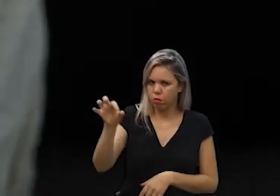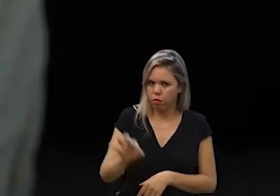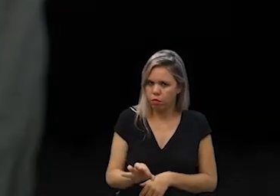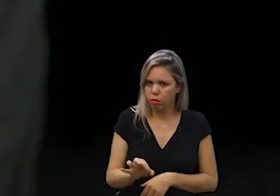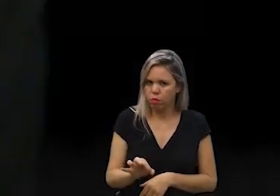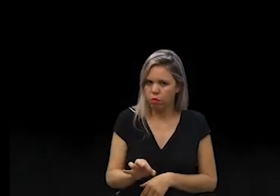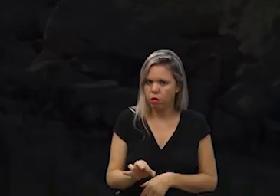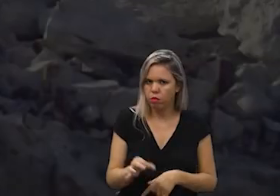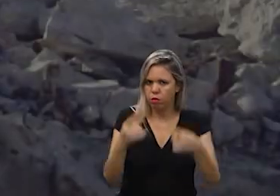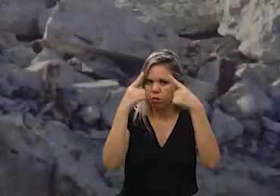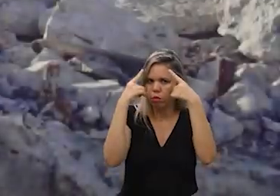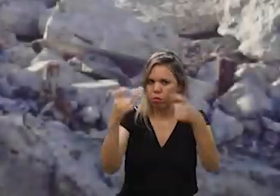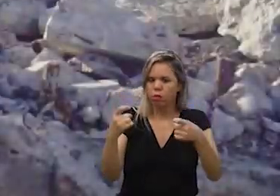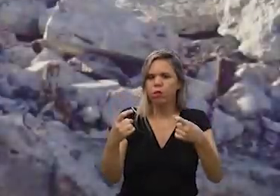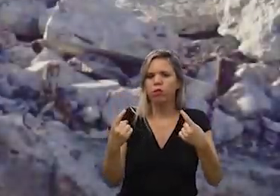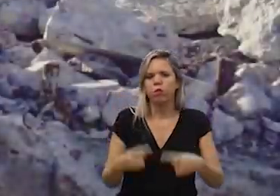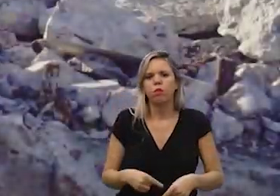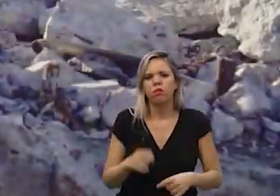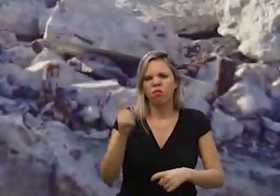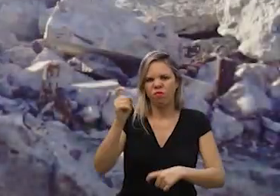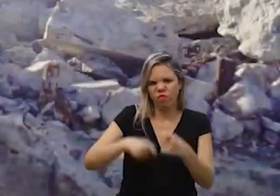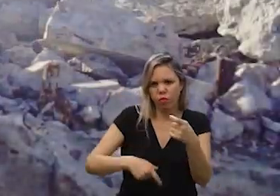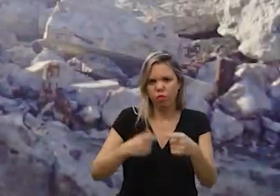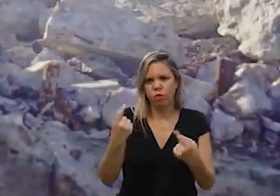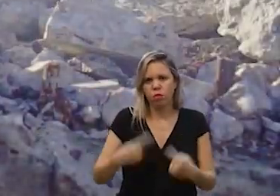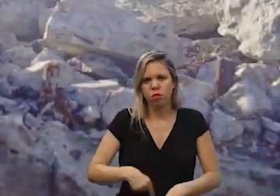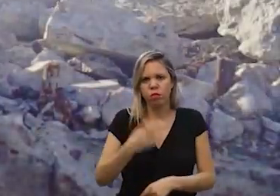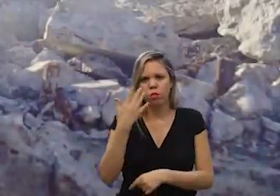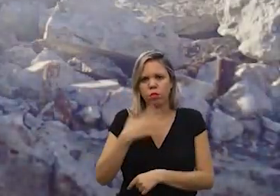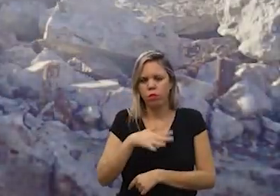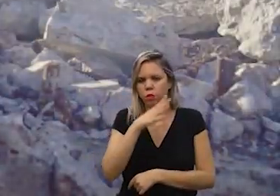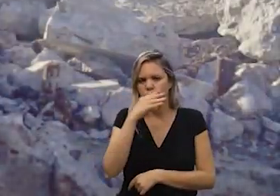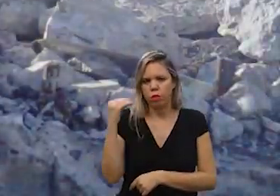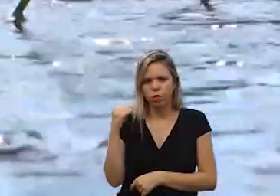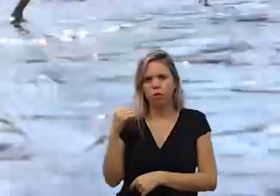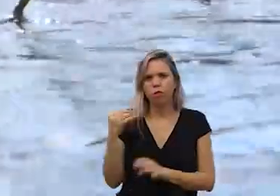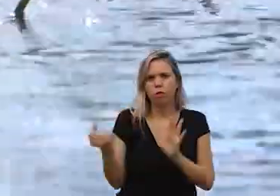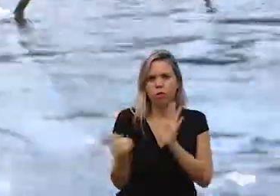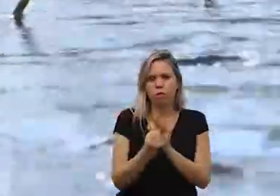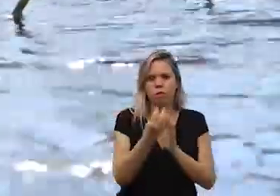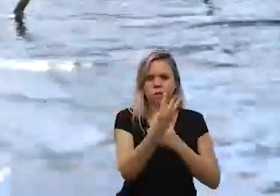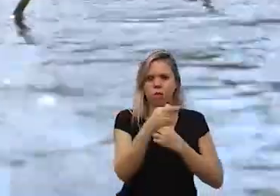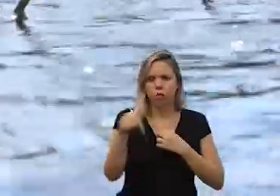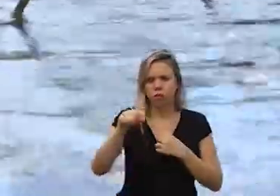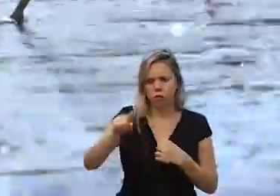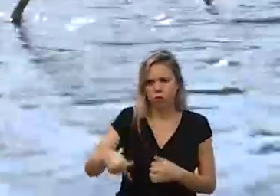28,77% dos casos. A violência sexual contra a criança é marcada por